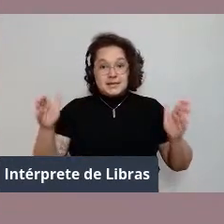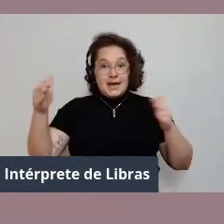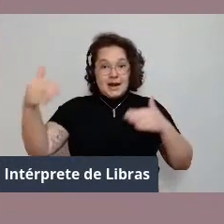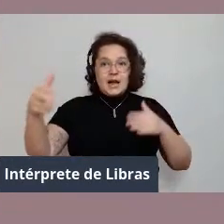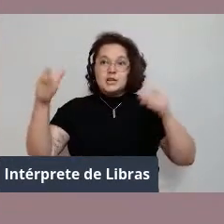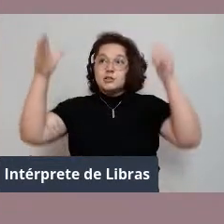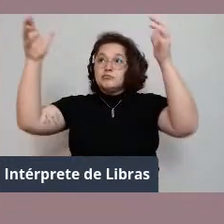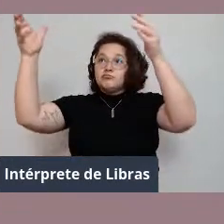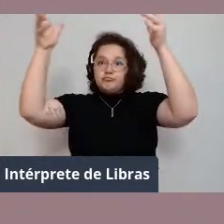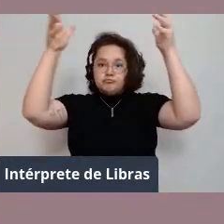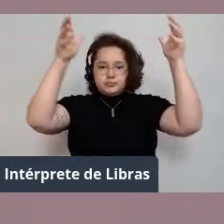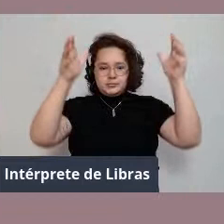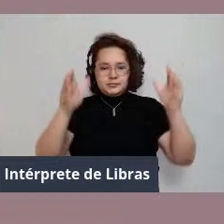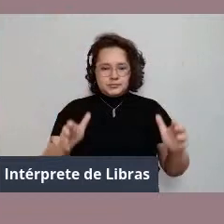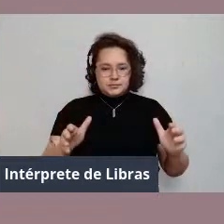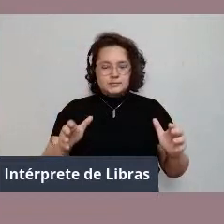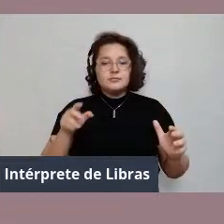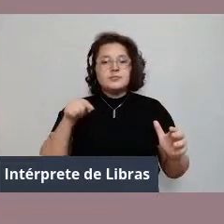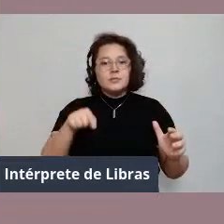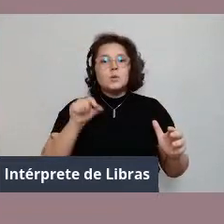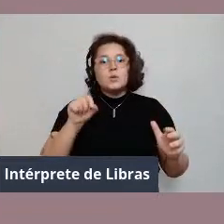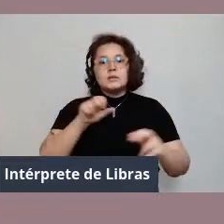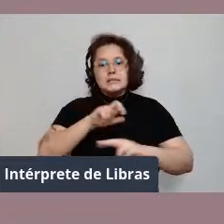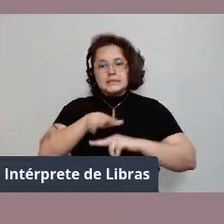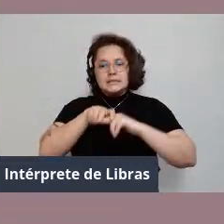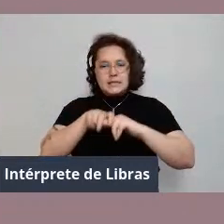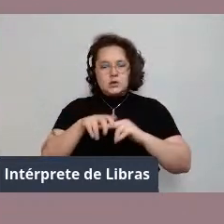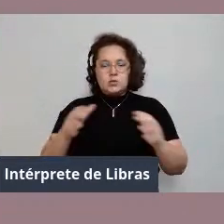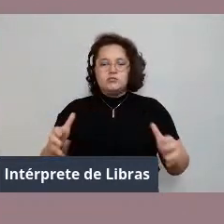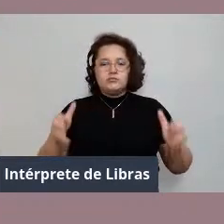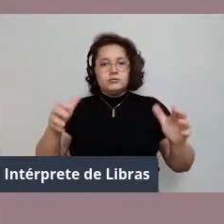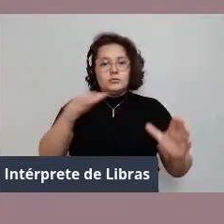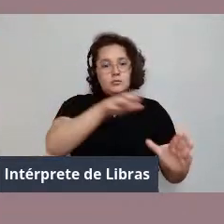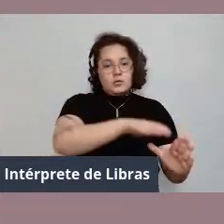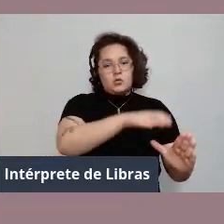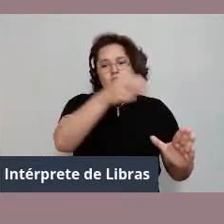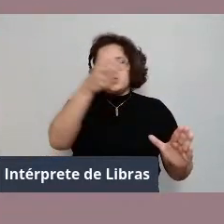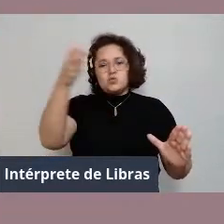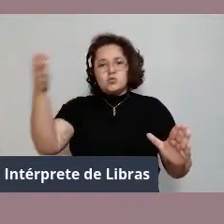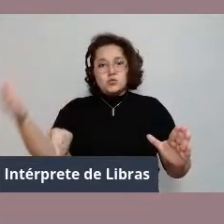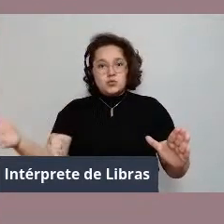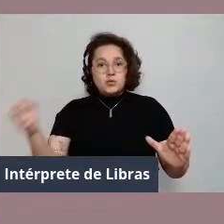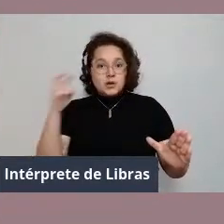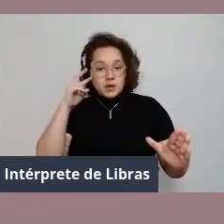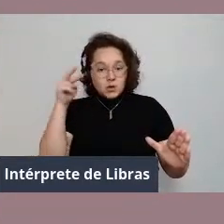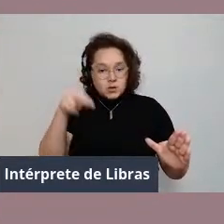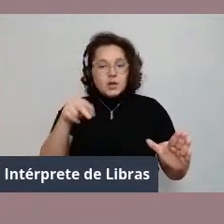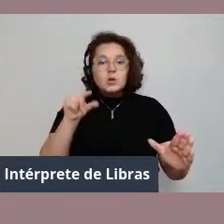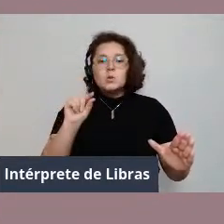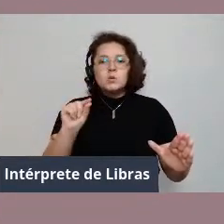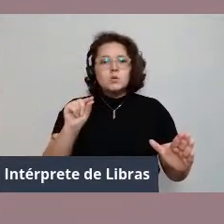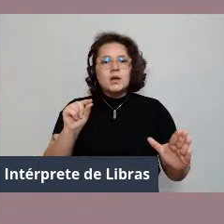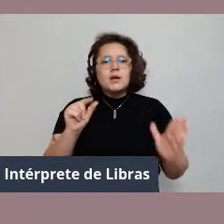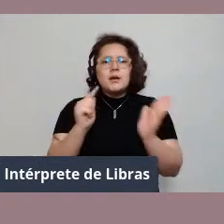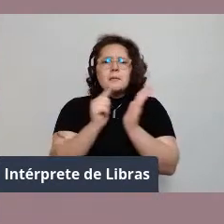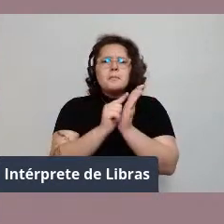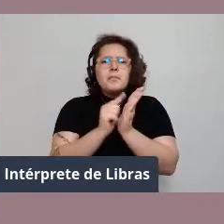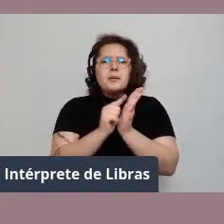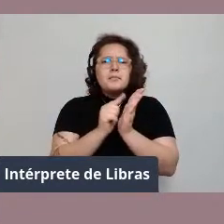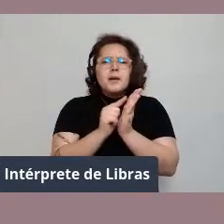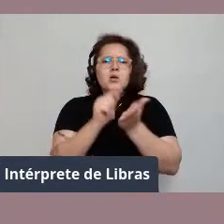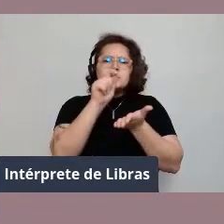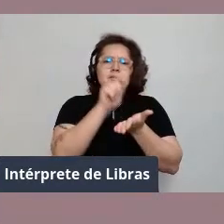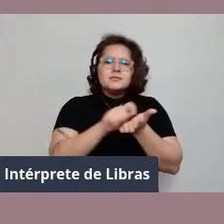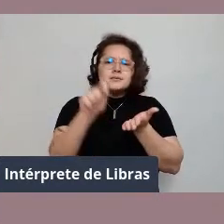prateleiras. Trouxe-a de volta ao sofá, abriu-a e começou a me mostrar papeizinhos diversos,